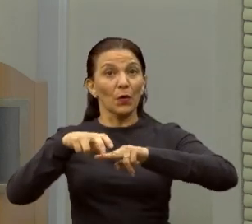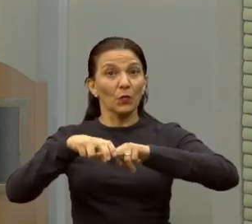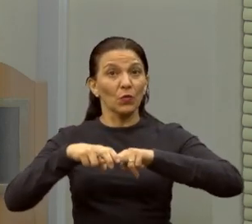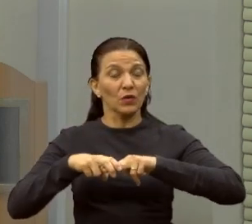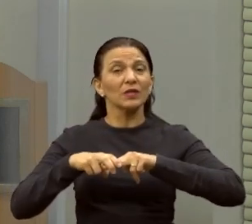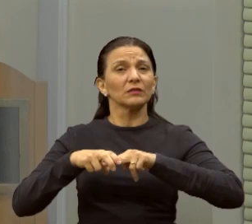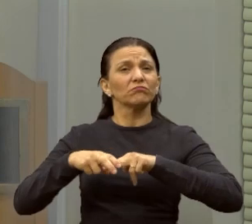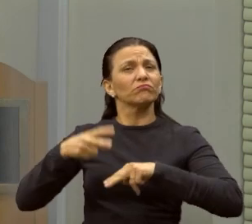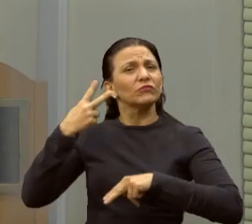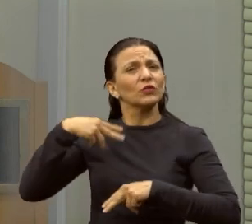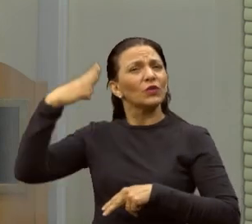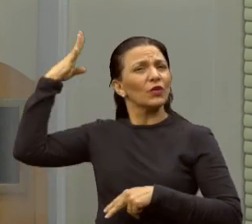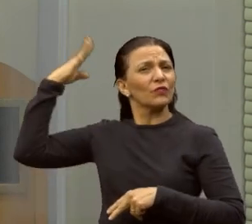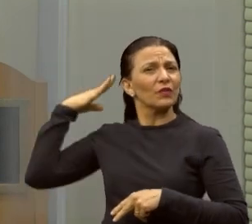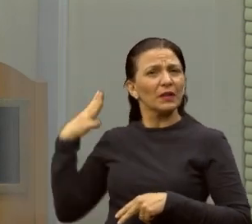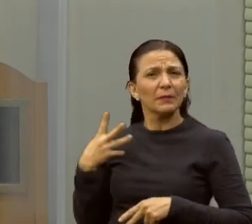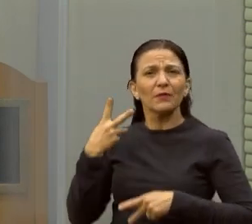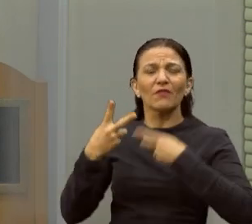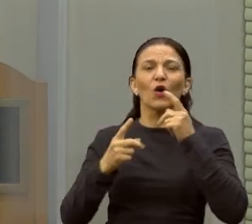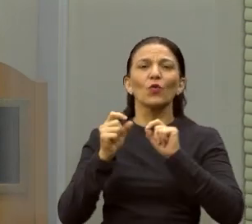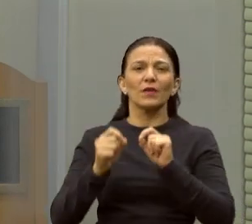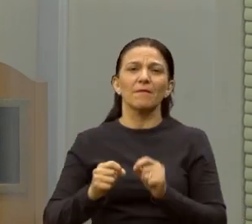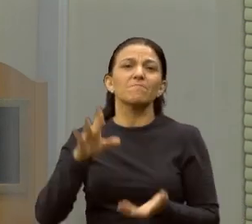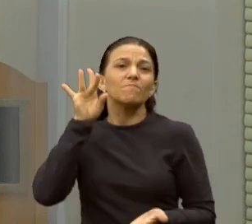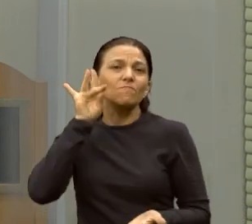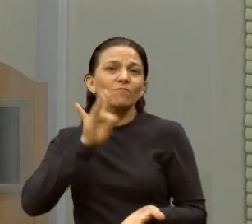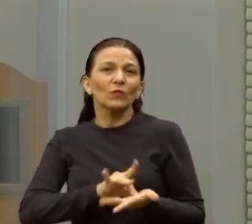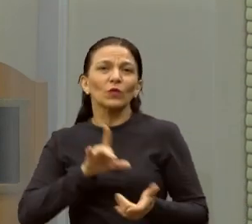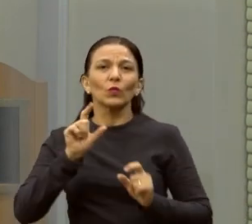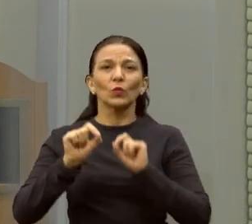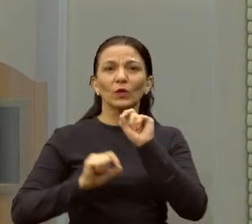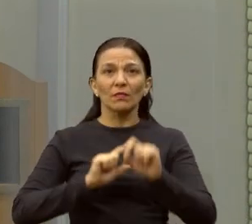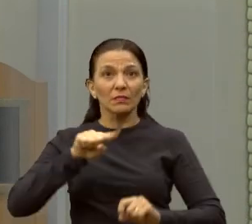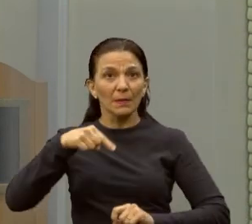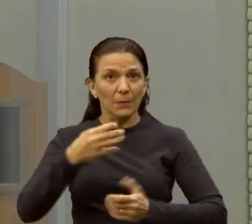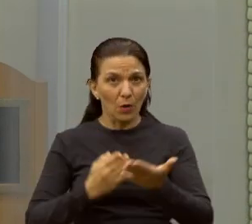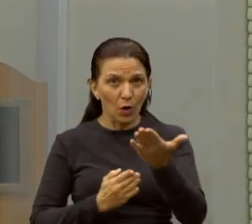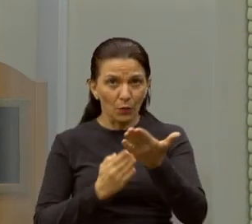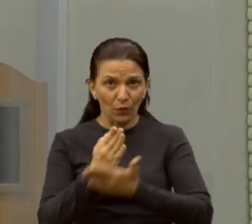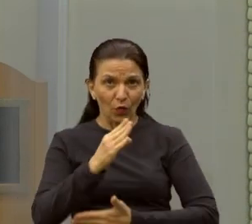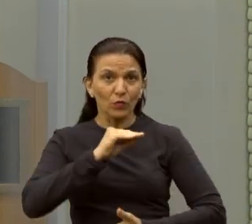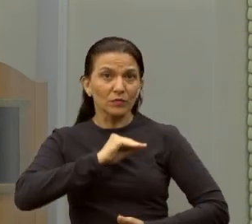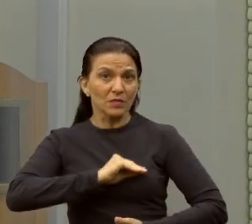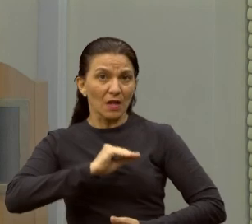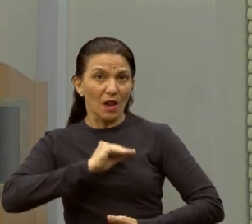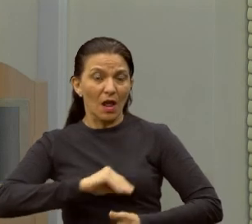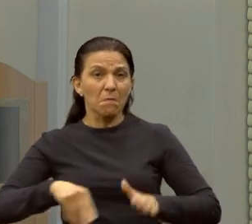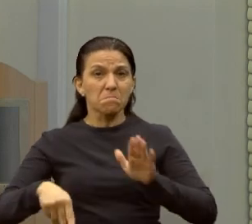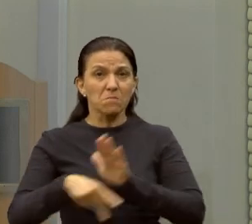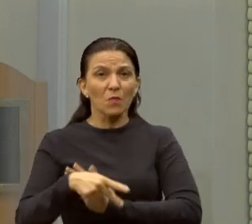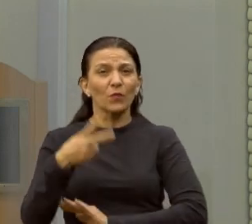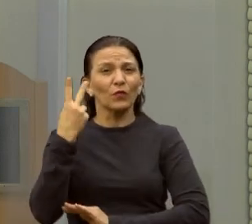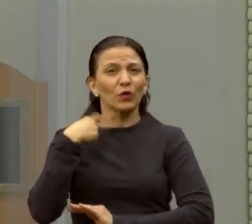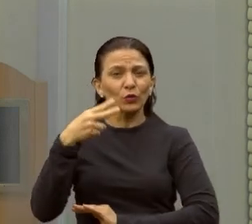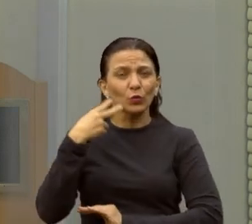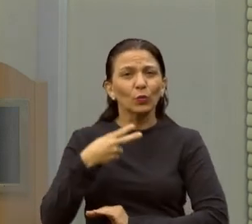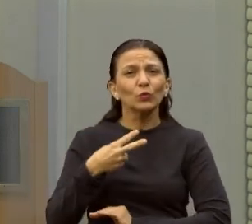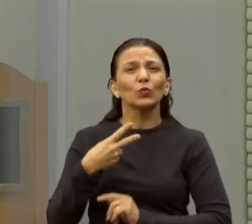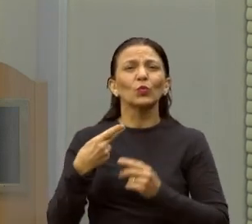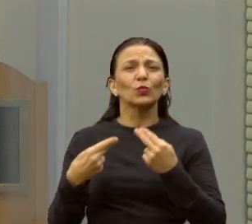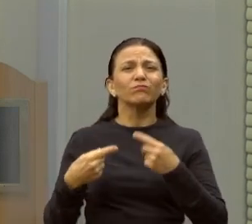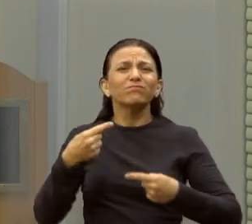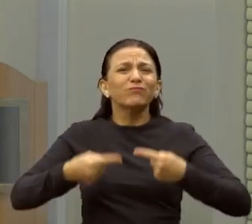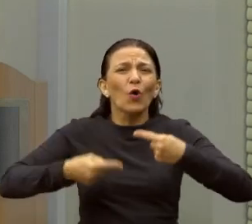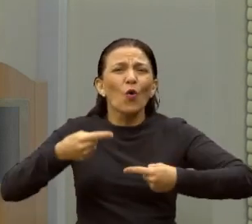bora pra verdade verdade é que Após a aprovação do subsídio dos vereadores qualquer outro tipo